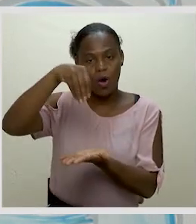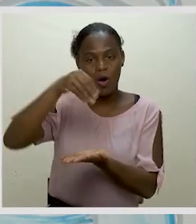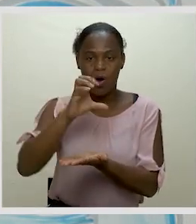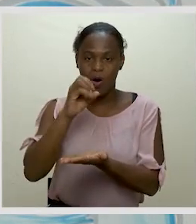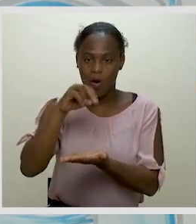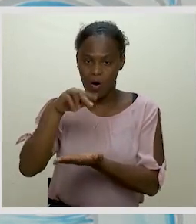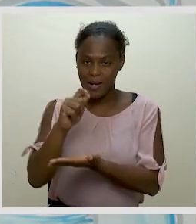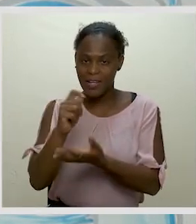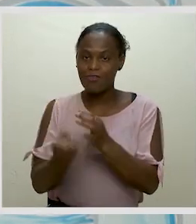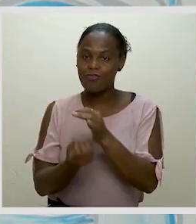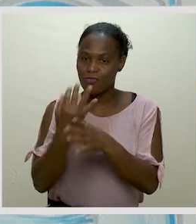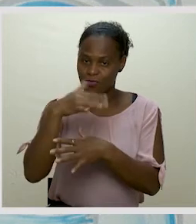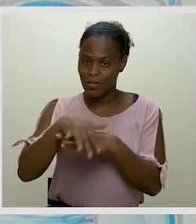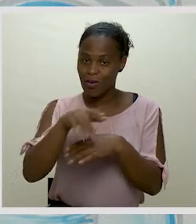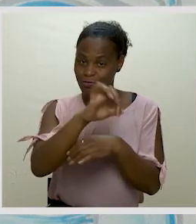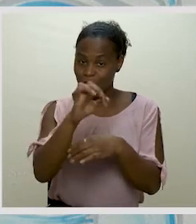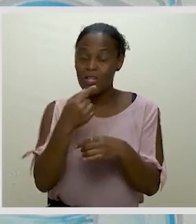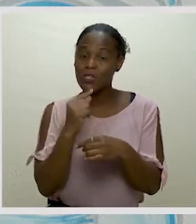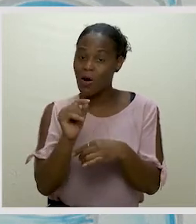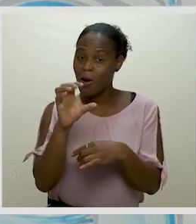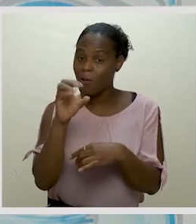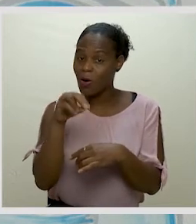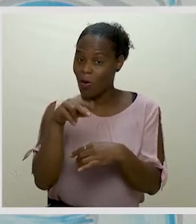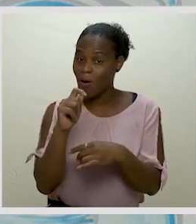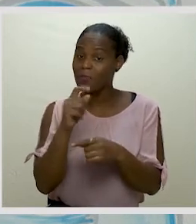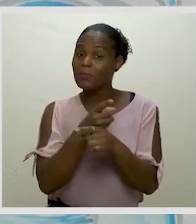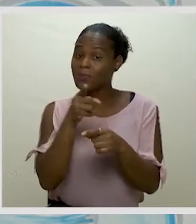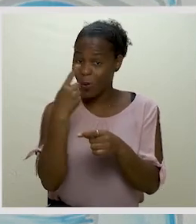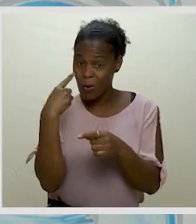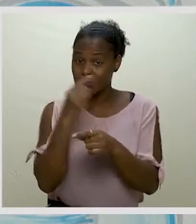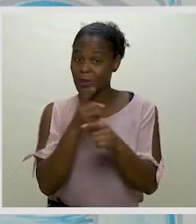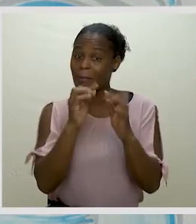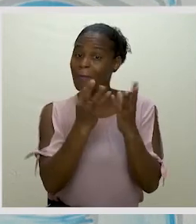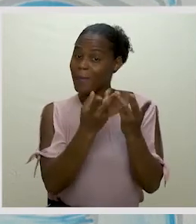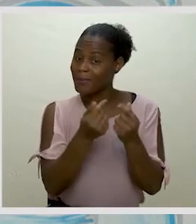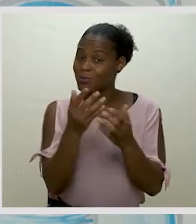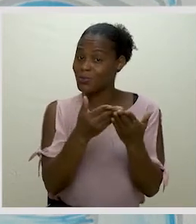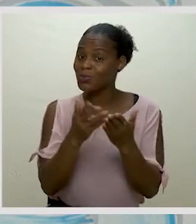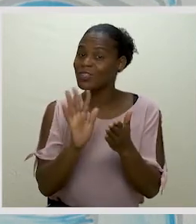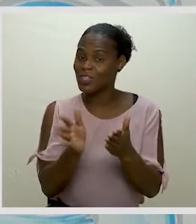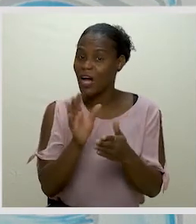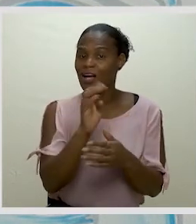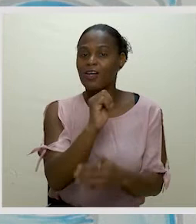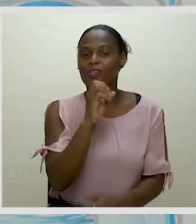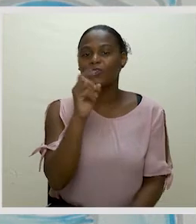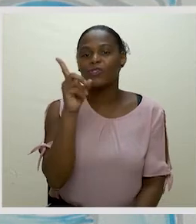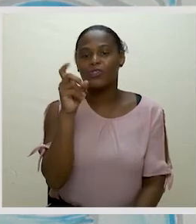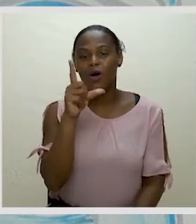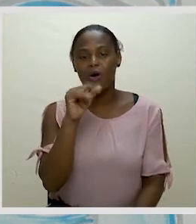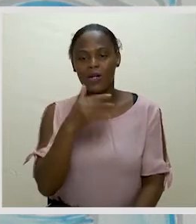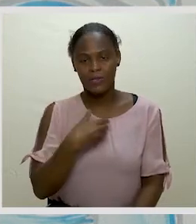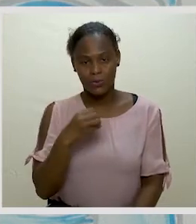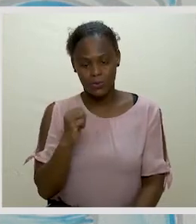cone vulcânico. Vocês todos conhecem um cone porque já em matemática estudaram os sólidos geométricos.